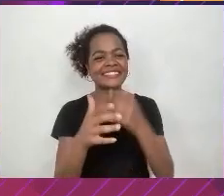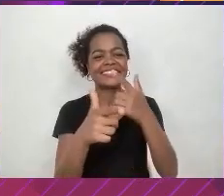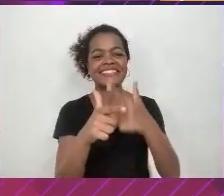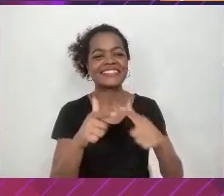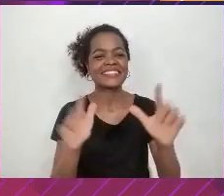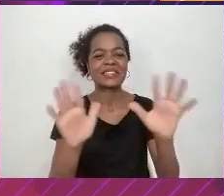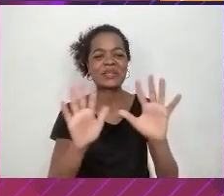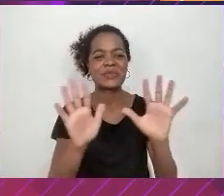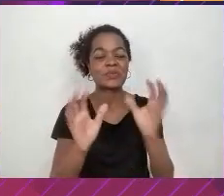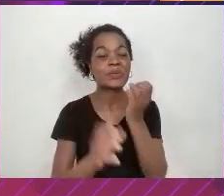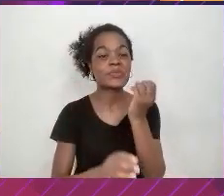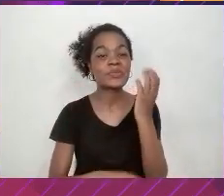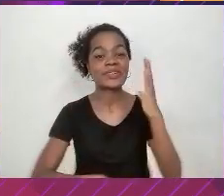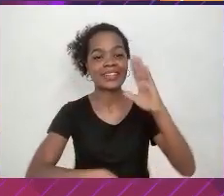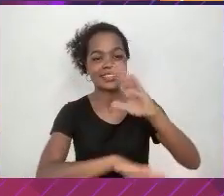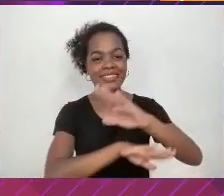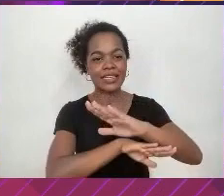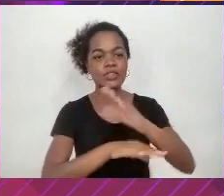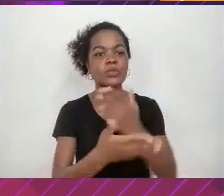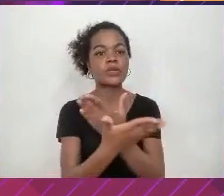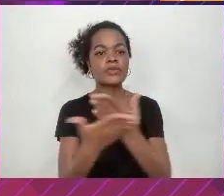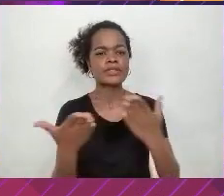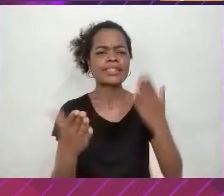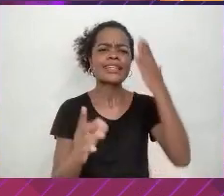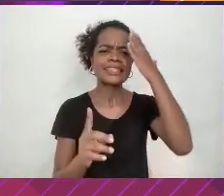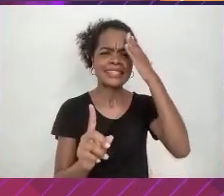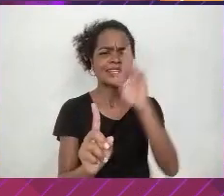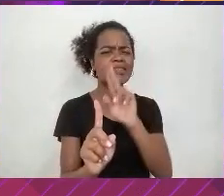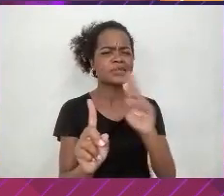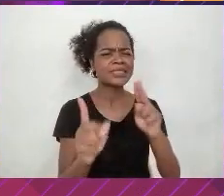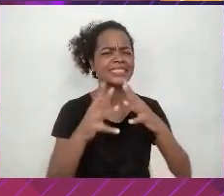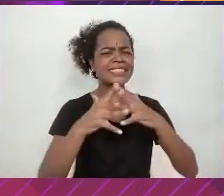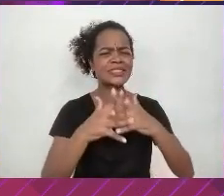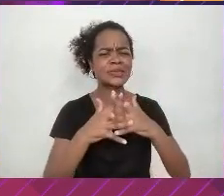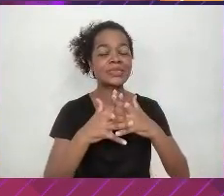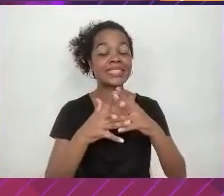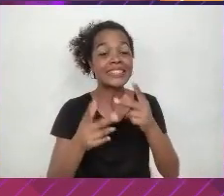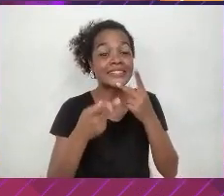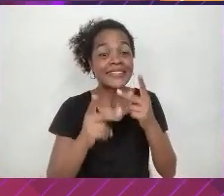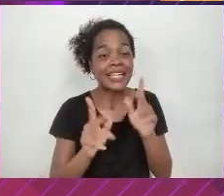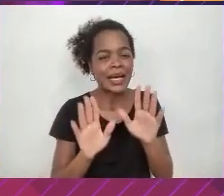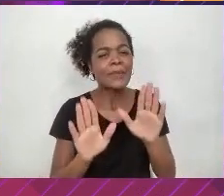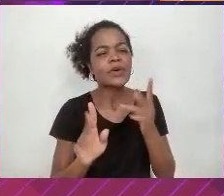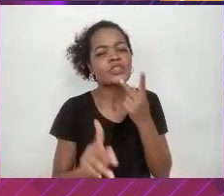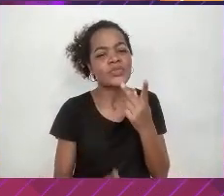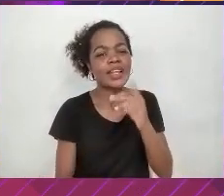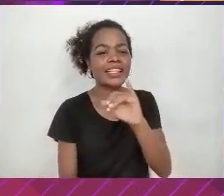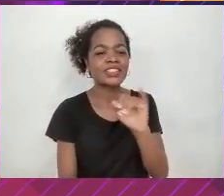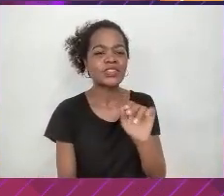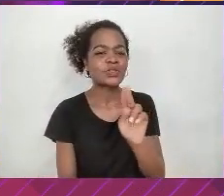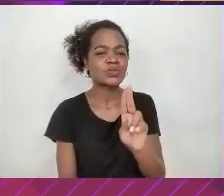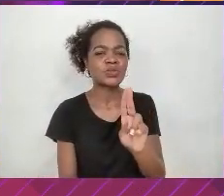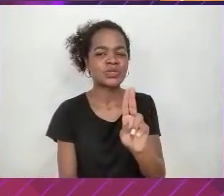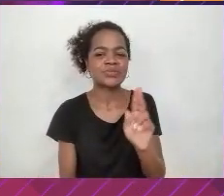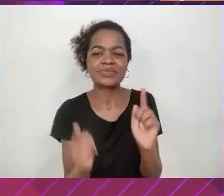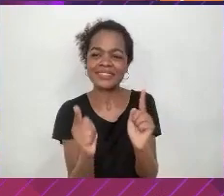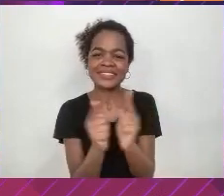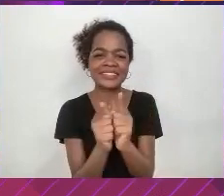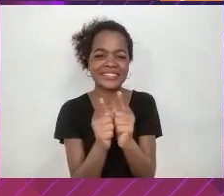Então, boa tarde, gente. Eu sei que meu nome é bem complicado, então pode me chamar de Ju para suprir qualquer